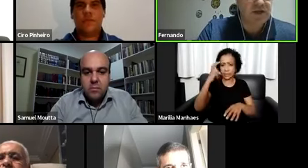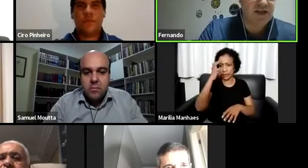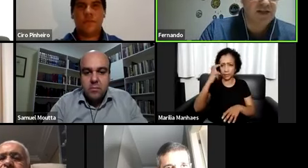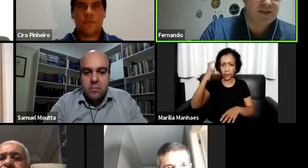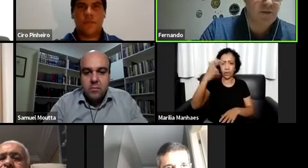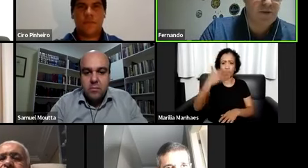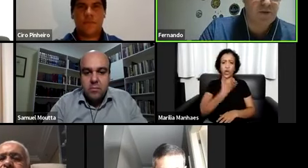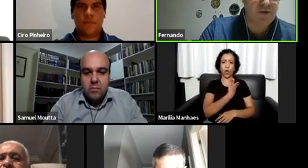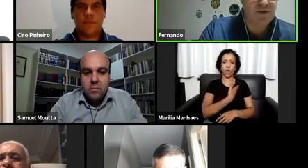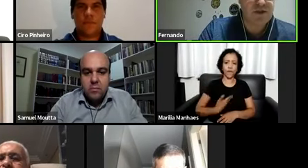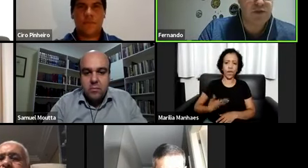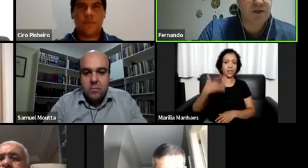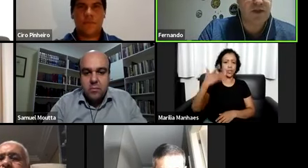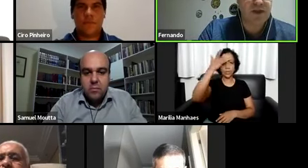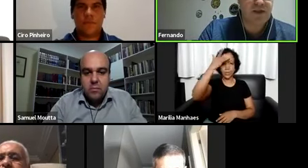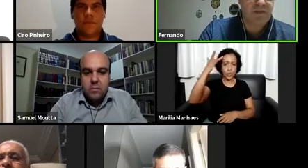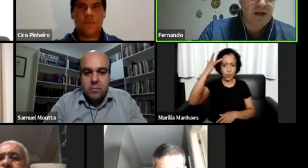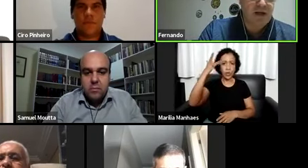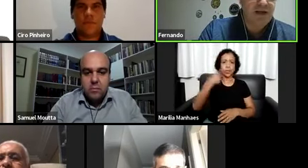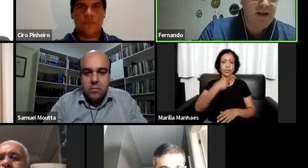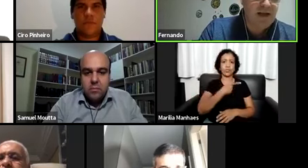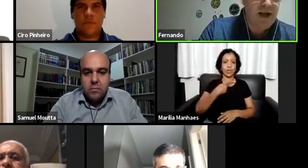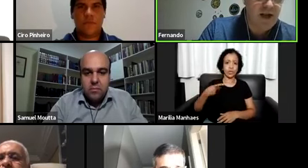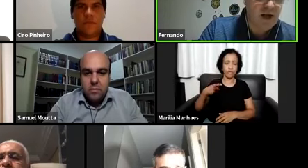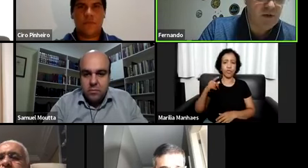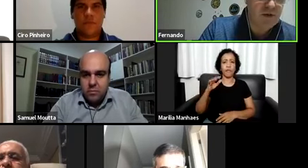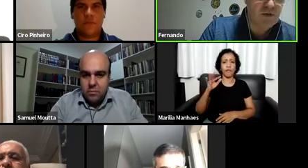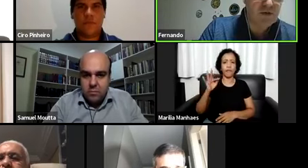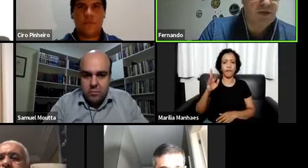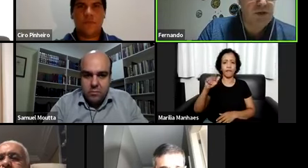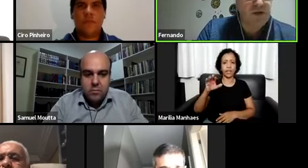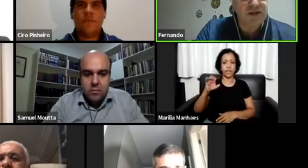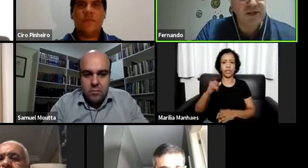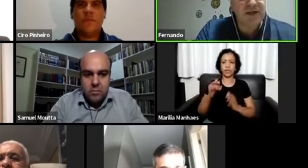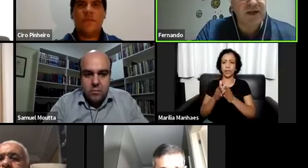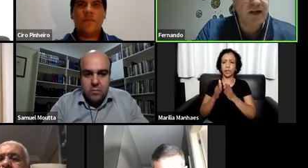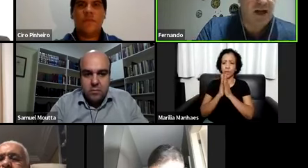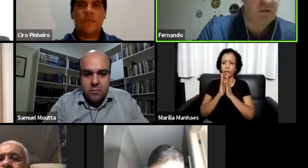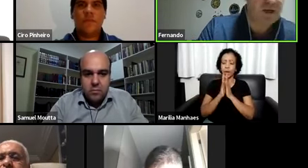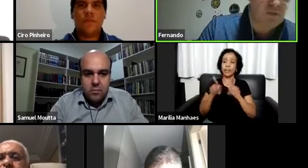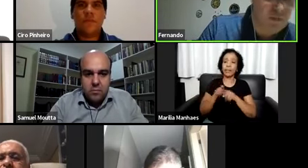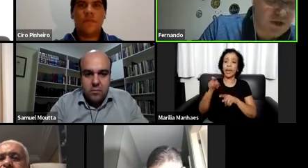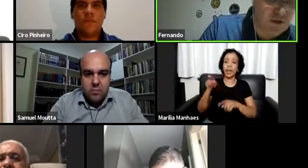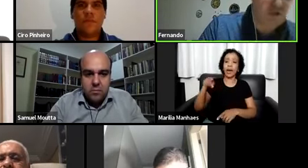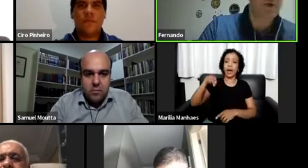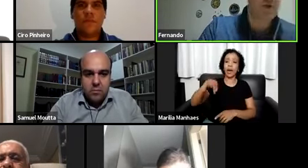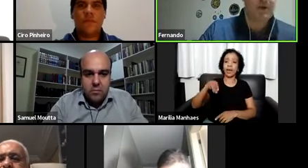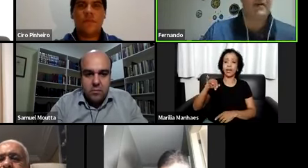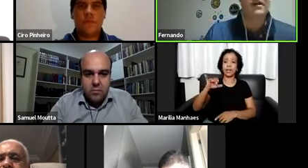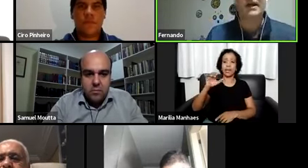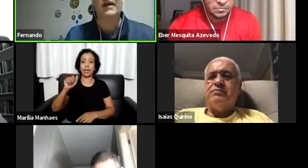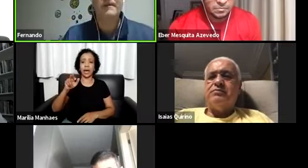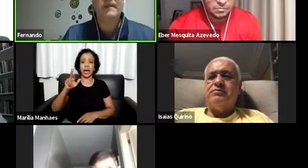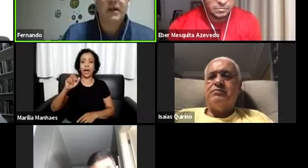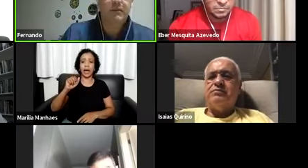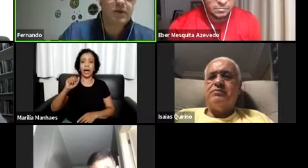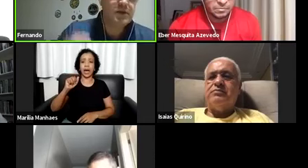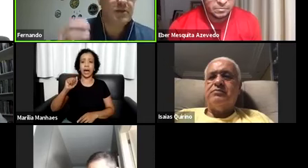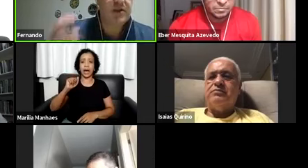aos líderes da nação. Pastor Francisco Pinheda, da Nicarágua, reitor do Seminário Batista da Nicarágua, também pedindo orações pela